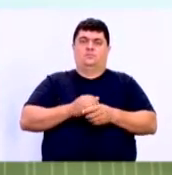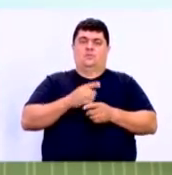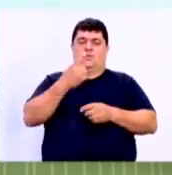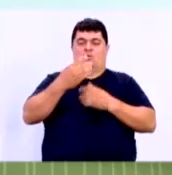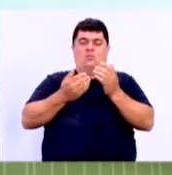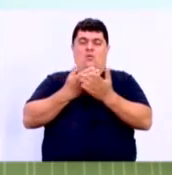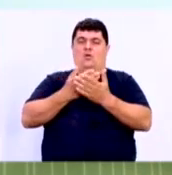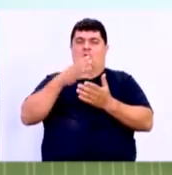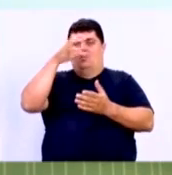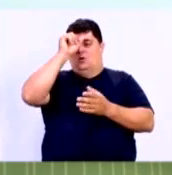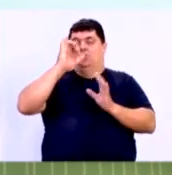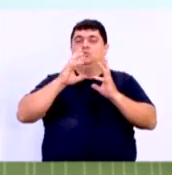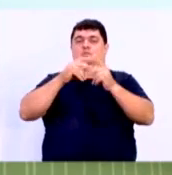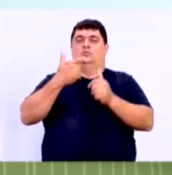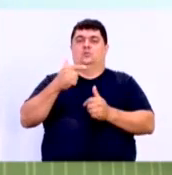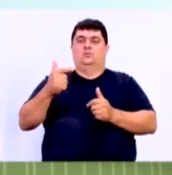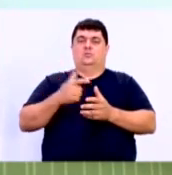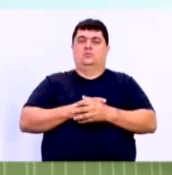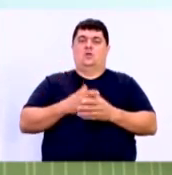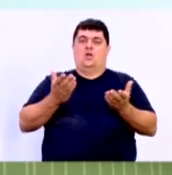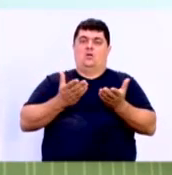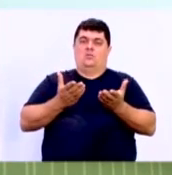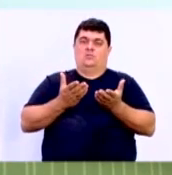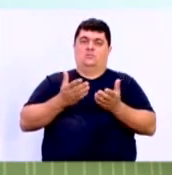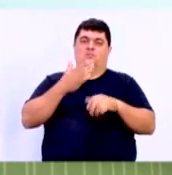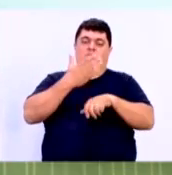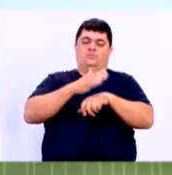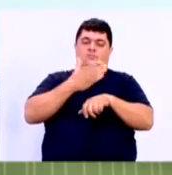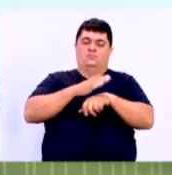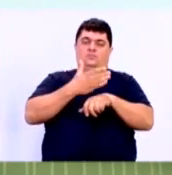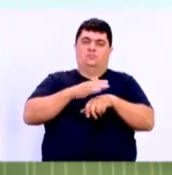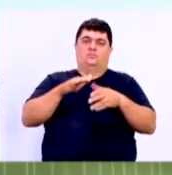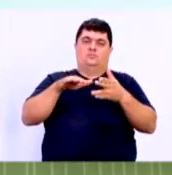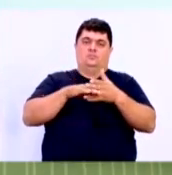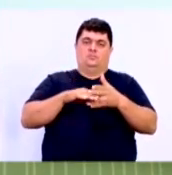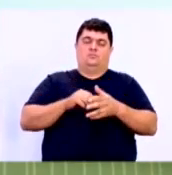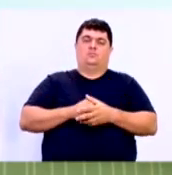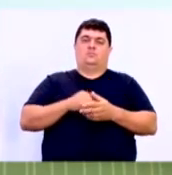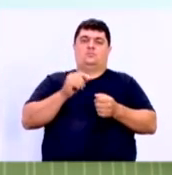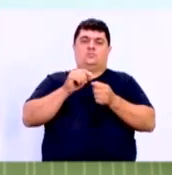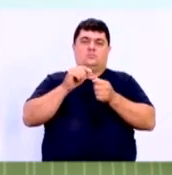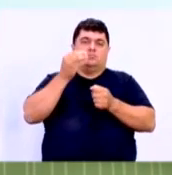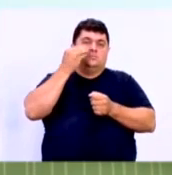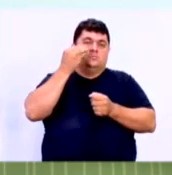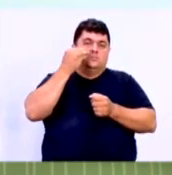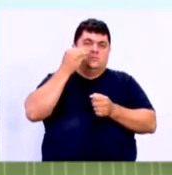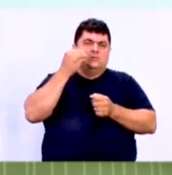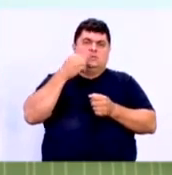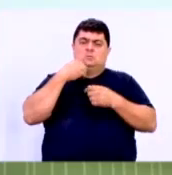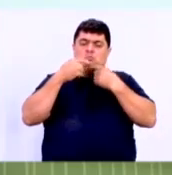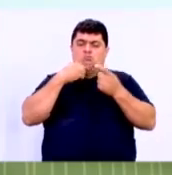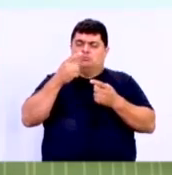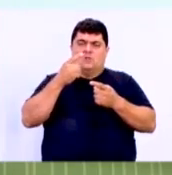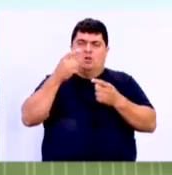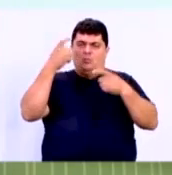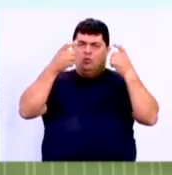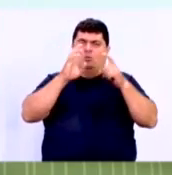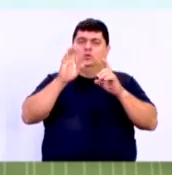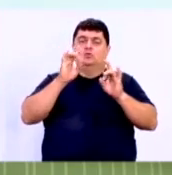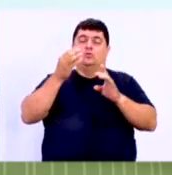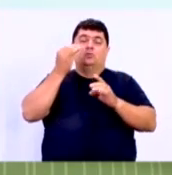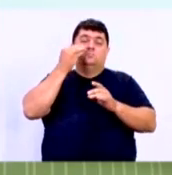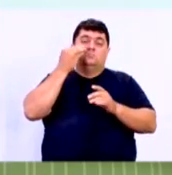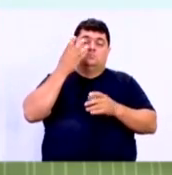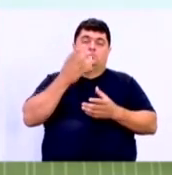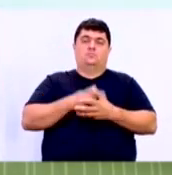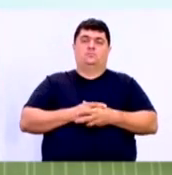só que vamos conseguir ver tudo, tá? Agora vamos para a nossa atividade, tentar fazer. Se não conseguir, não se preocupe, é mais para a gente tentar